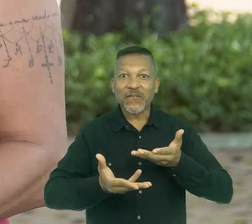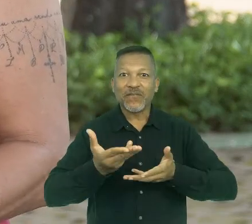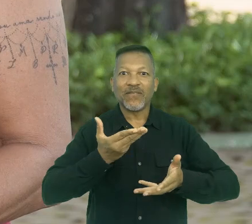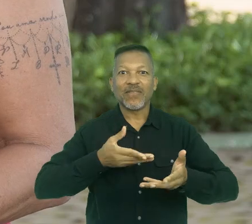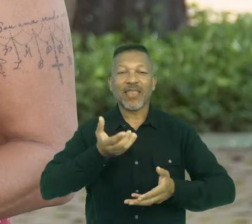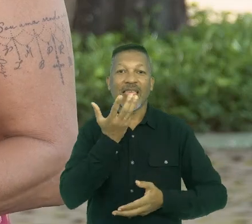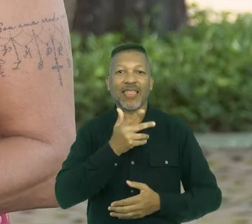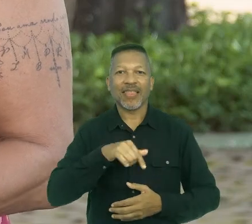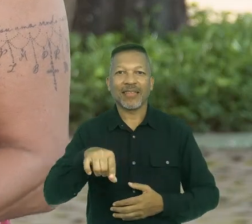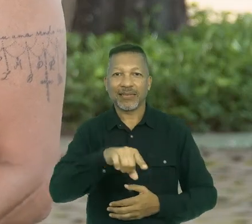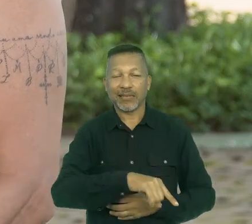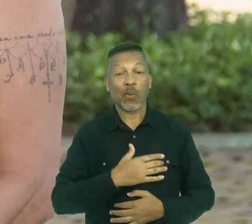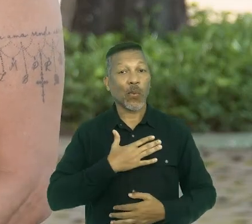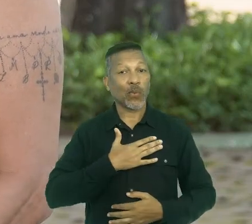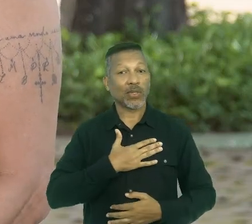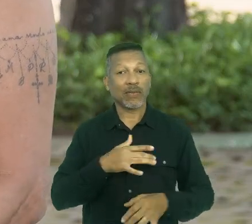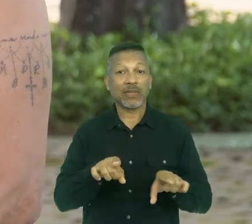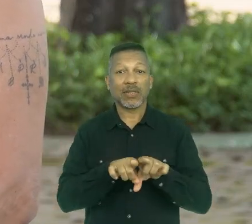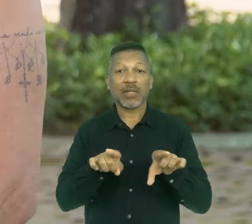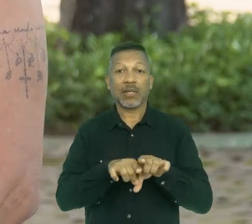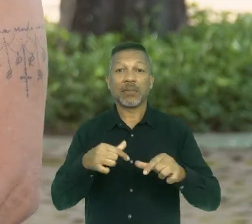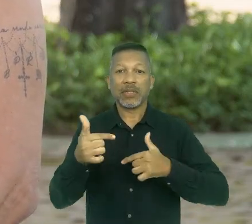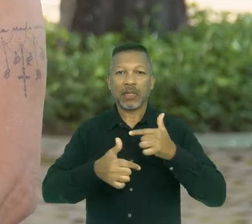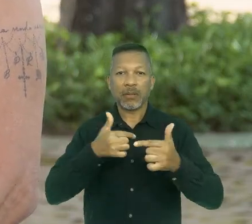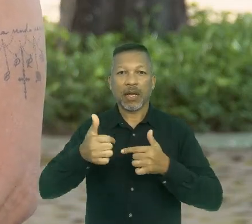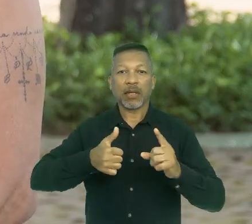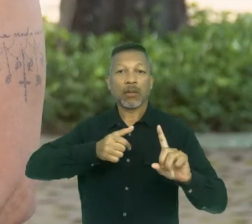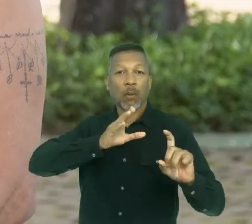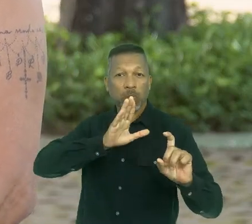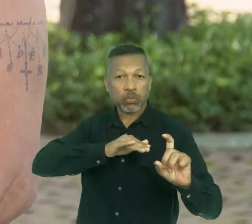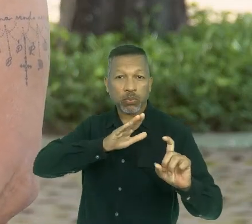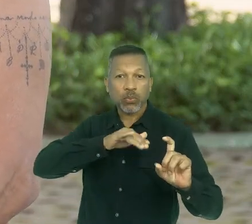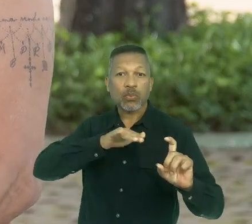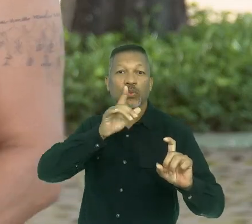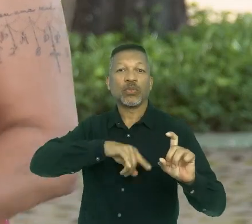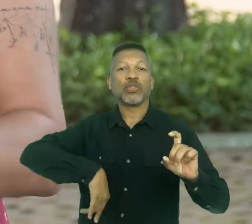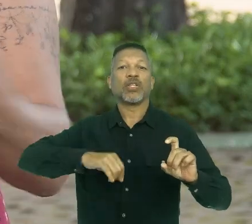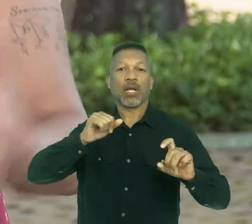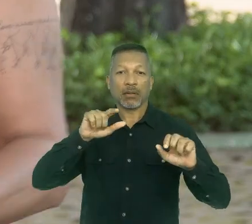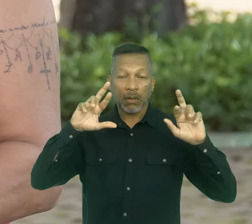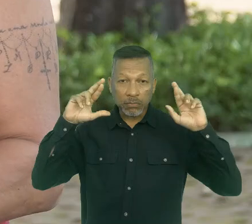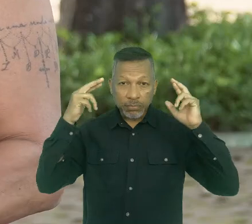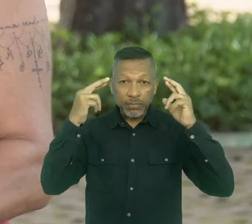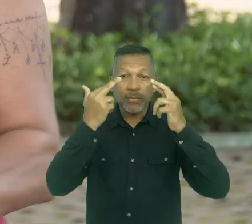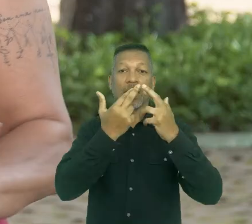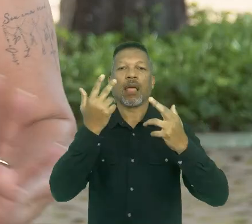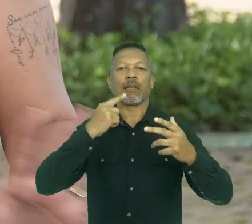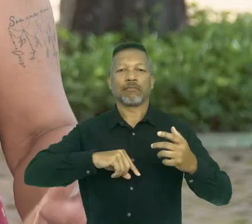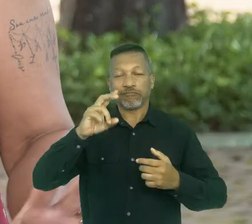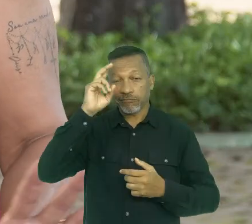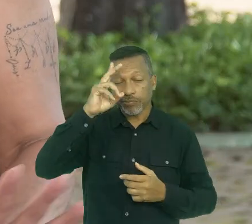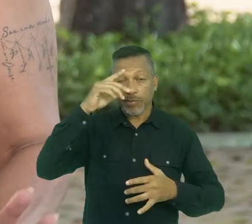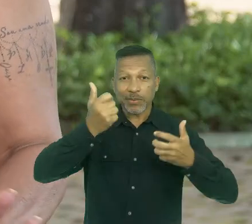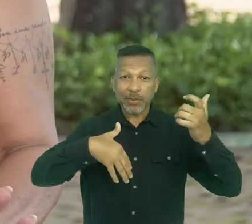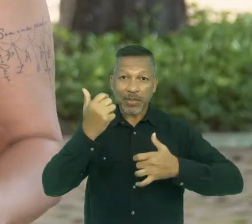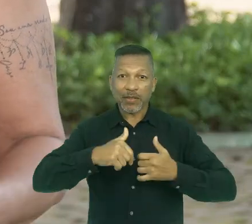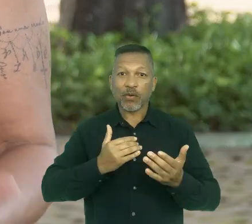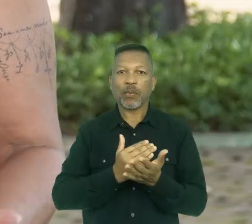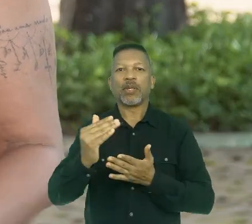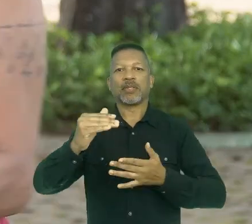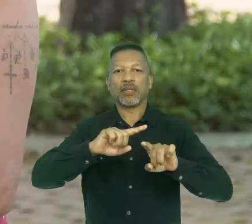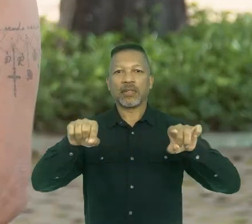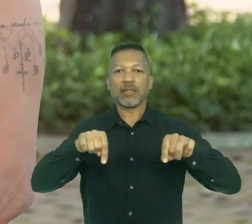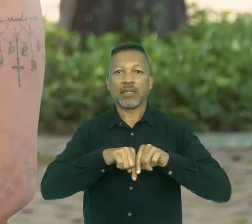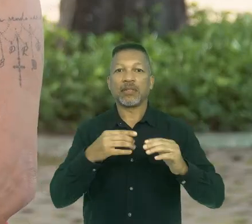crianças. Eu gostava muito de trabalhar com mitologia grega dentro da sala de aula, aí contava as histórias. Então eu comecei na sala de aula, dando